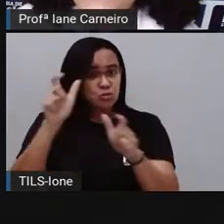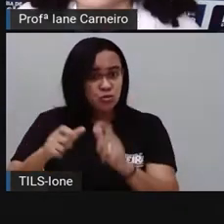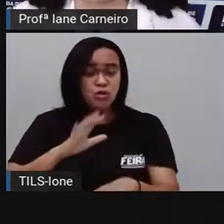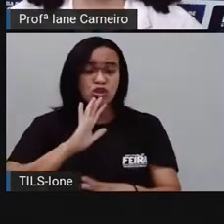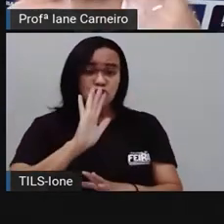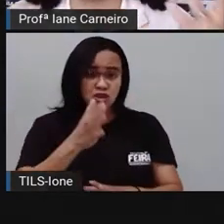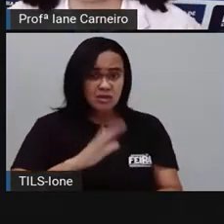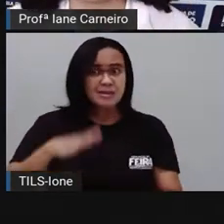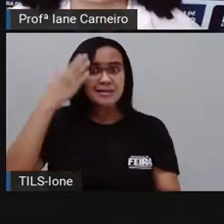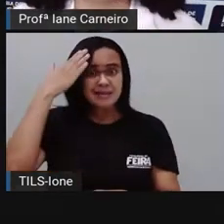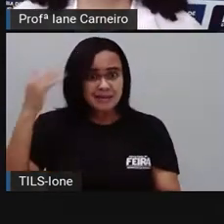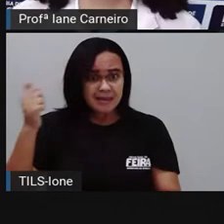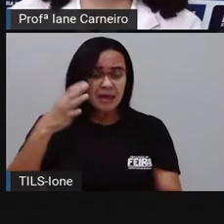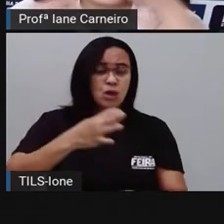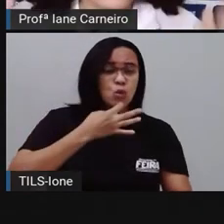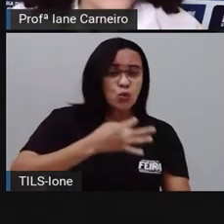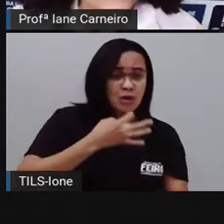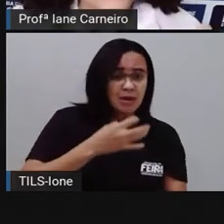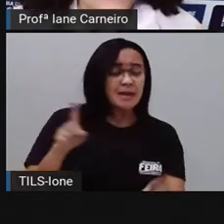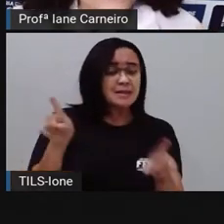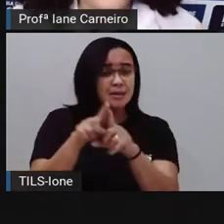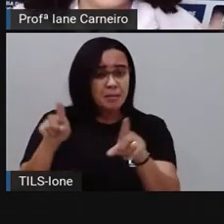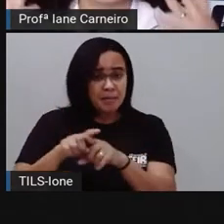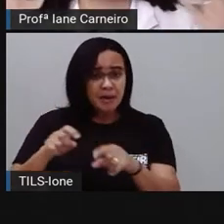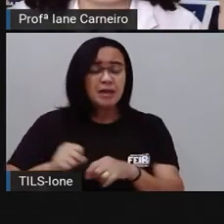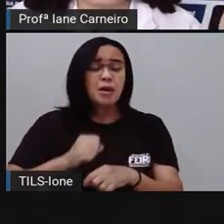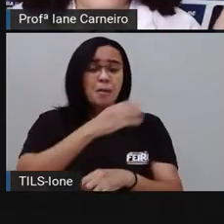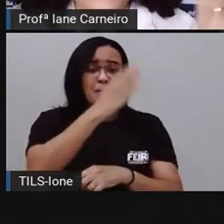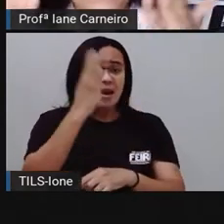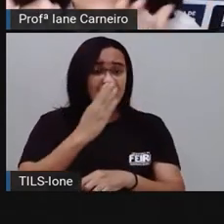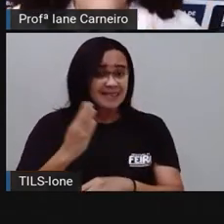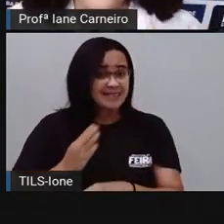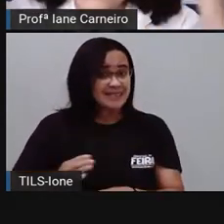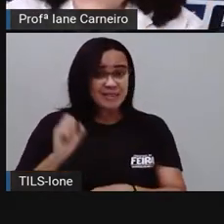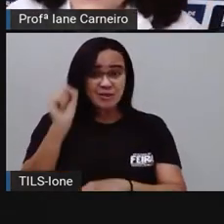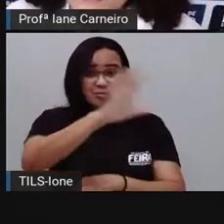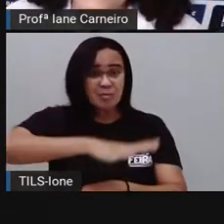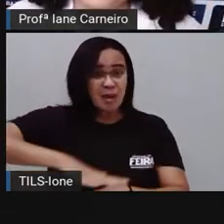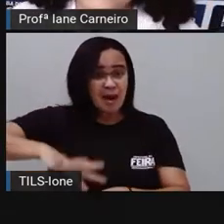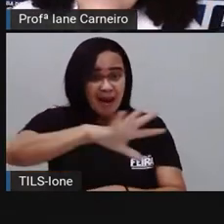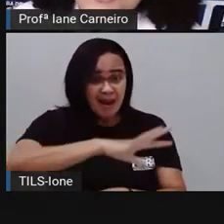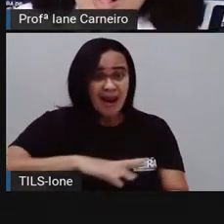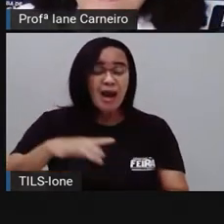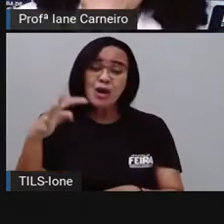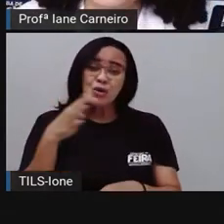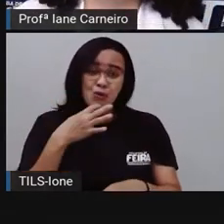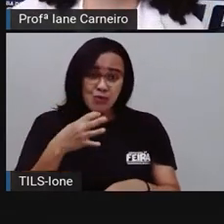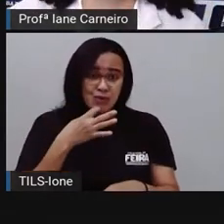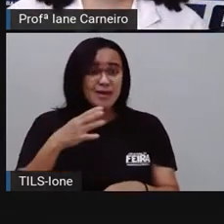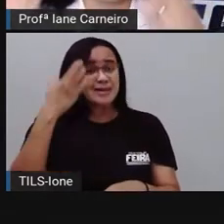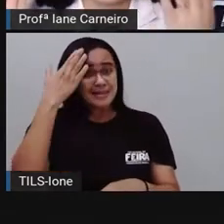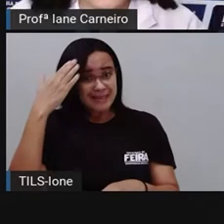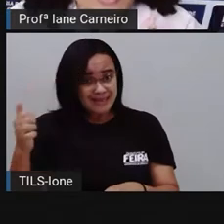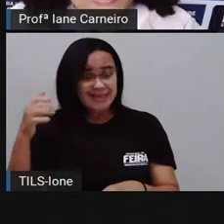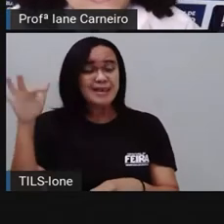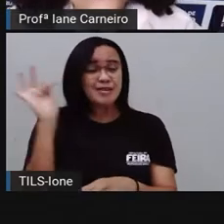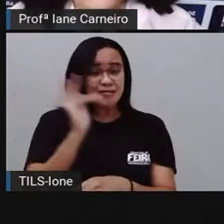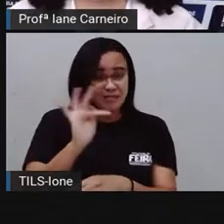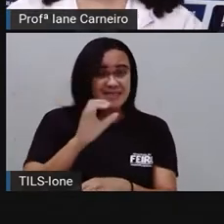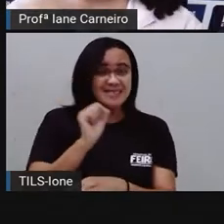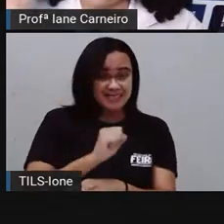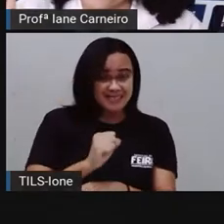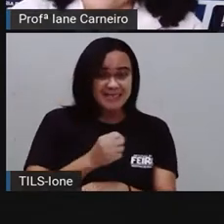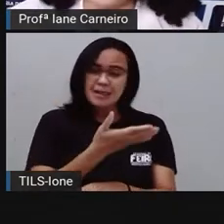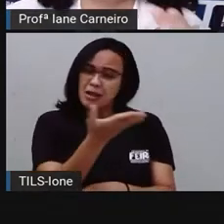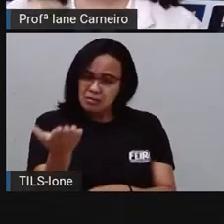de Feira de Santana em rede nacional. Então a nossa cidade, né, ela é conhecida nacionalmente, e você aí na sua